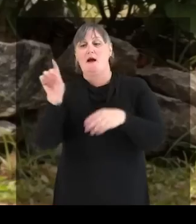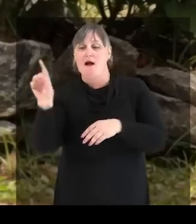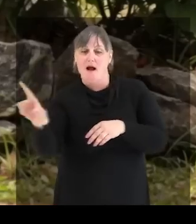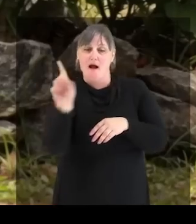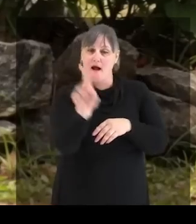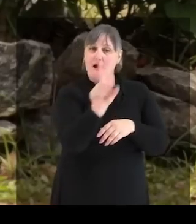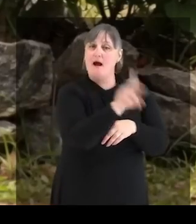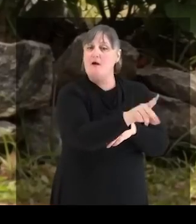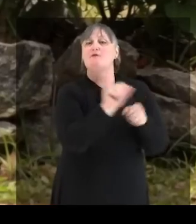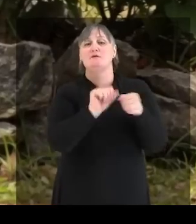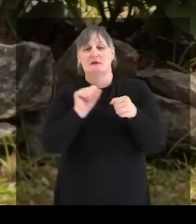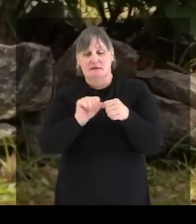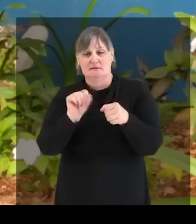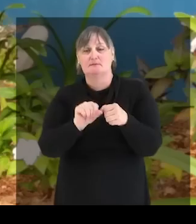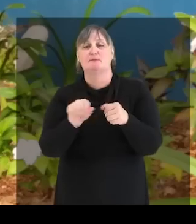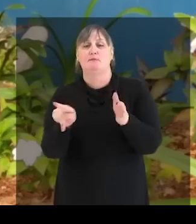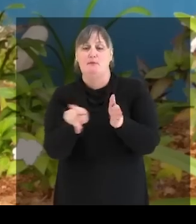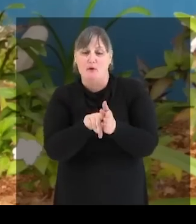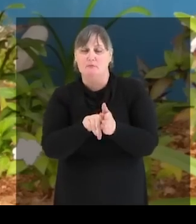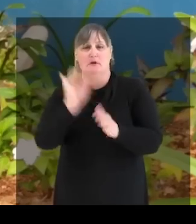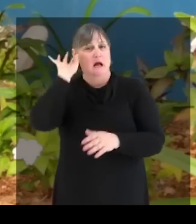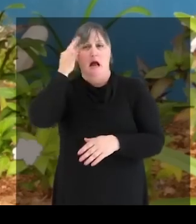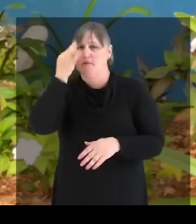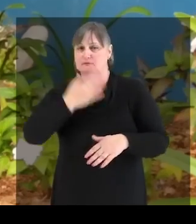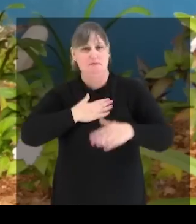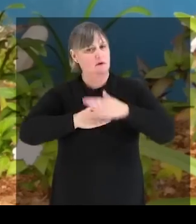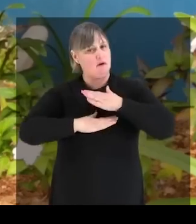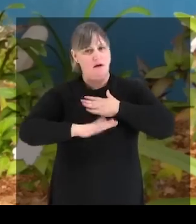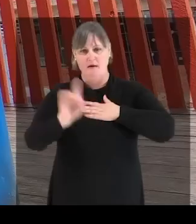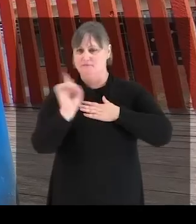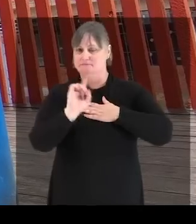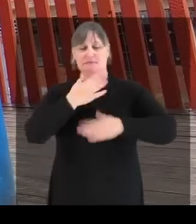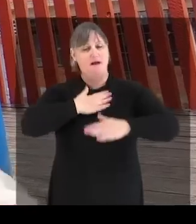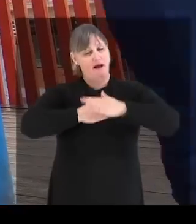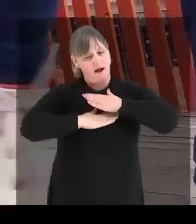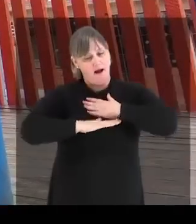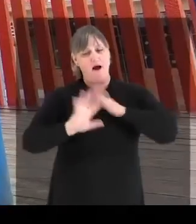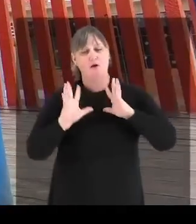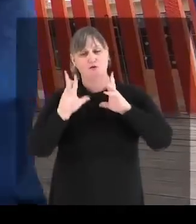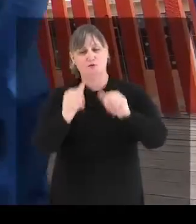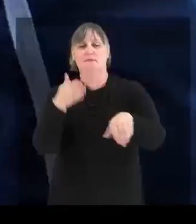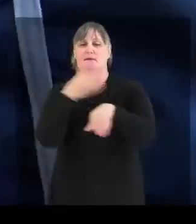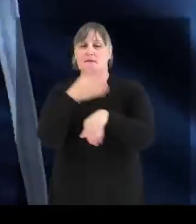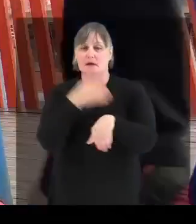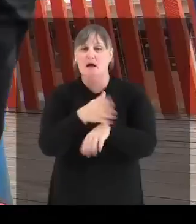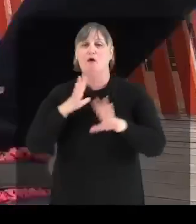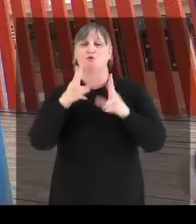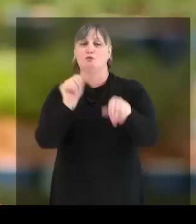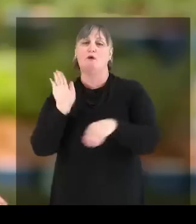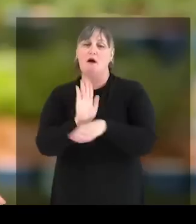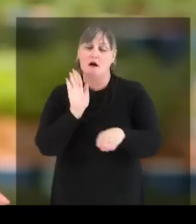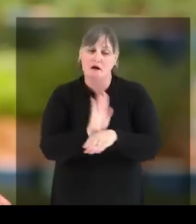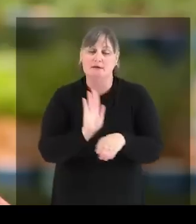seu pouquinho, né? Não tinha pressa. Vamos devagar, mas todo mundo vai ajudar, todo mundo vai participar, todo mundo vai trazer as suas